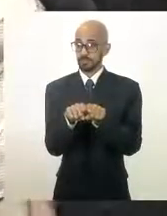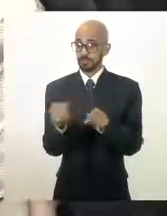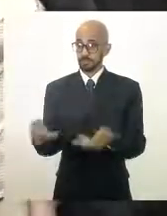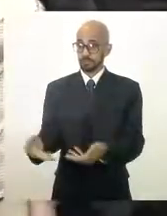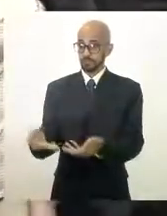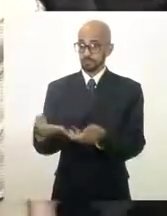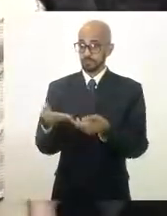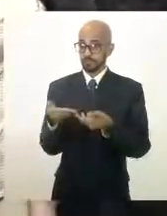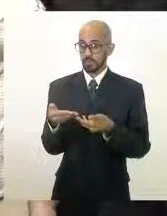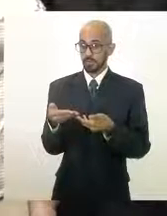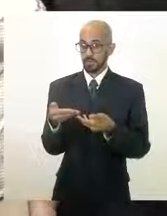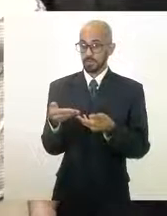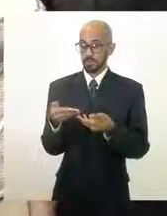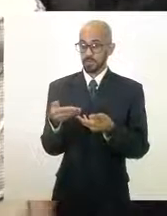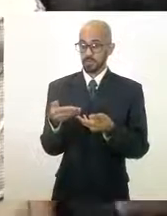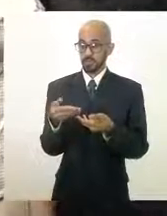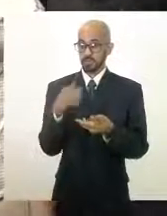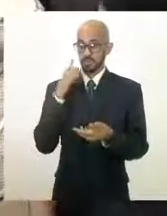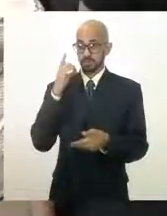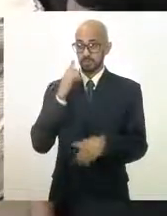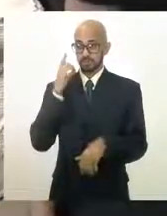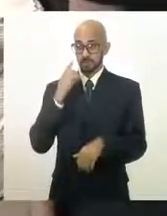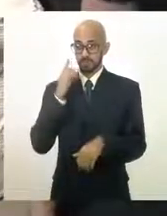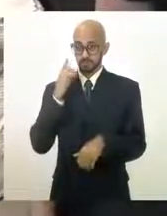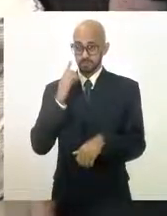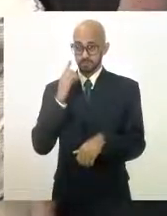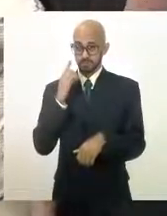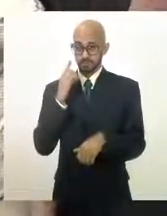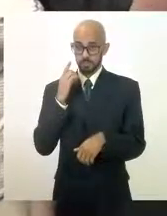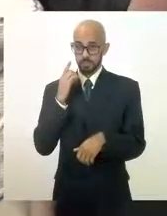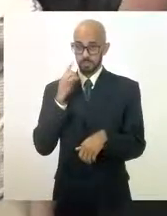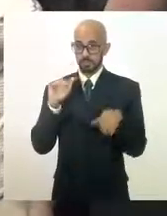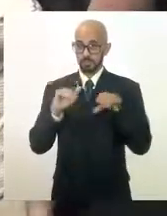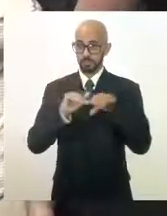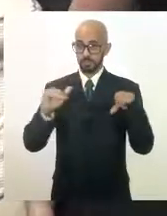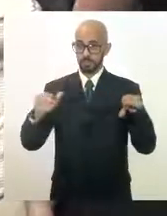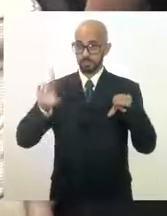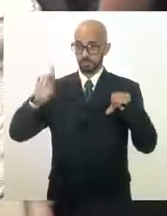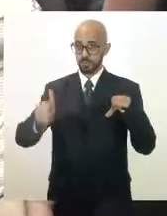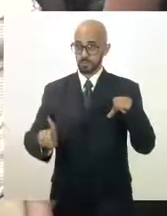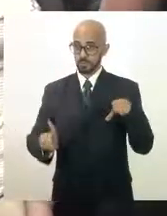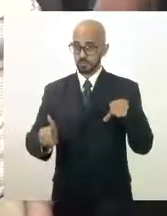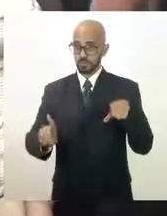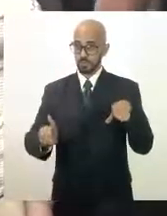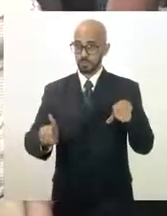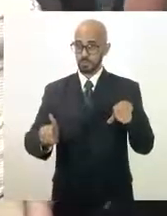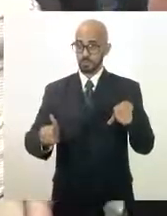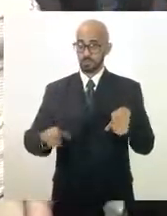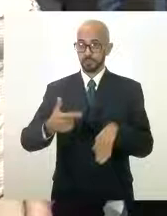convidar os deputados da mesa diretora